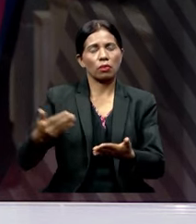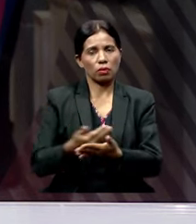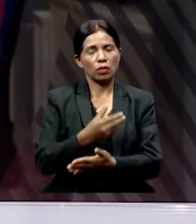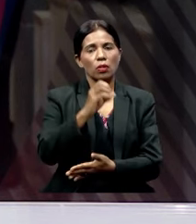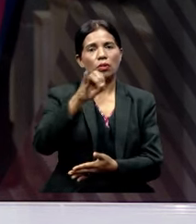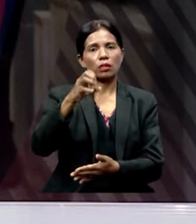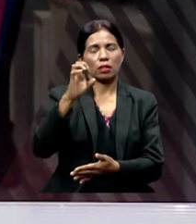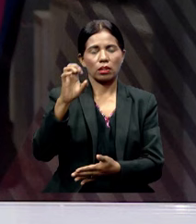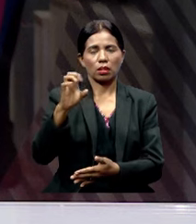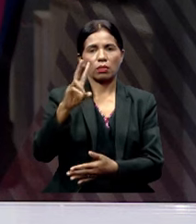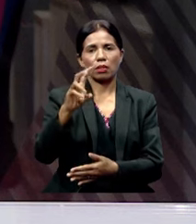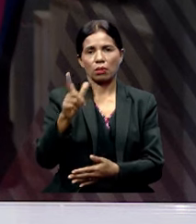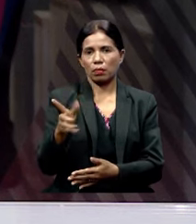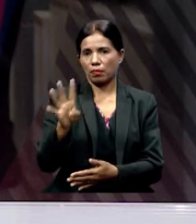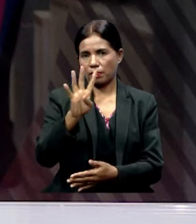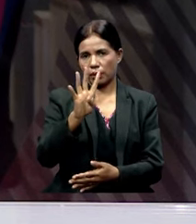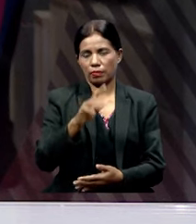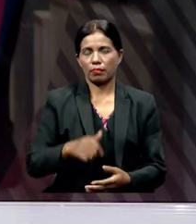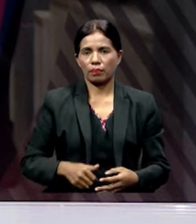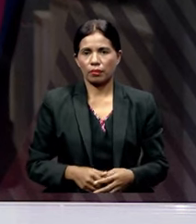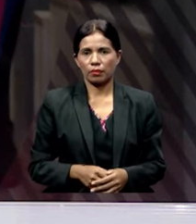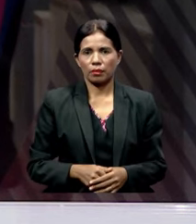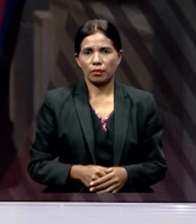em um roro nulo recém-rat.